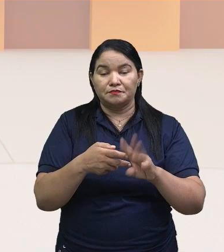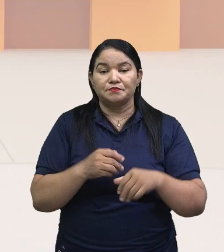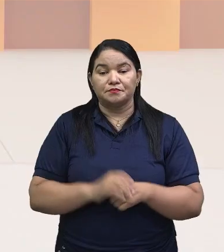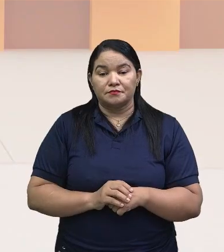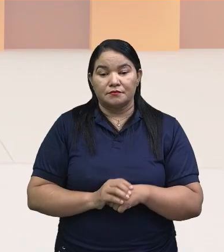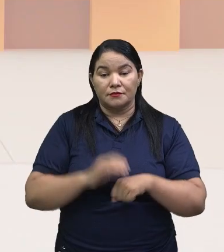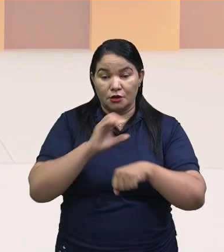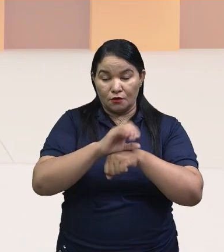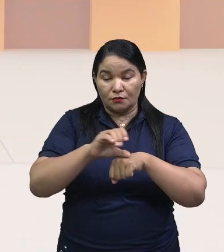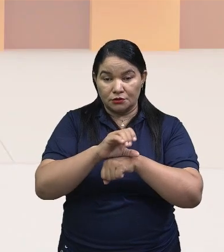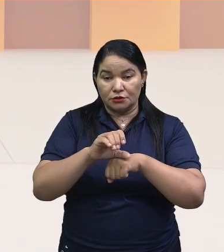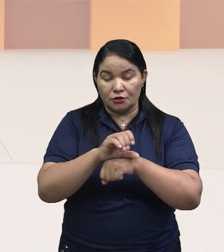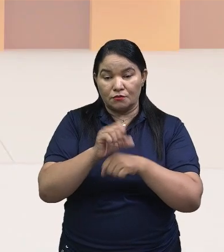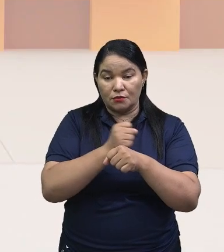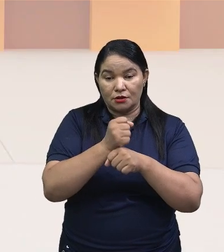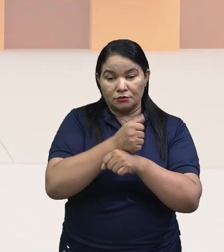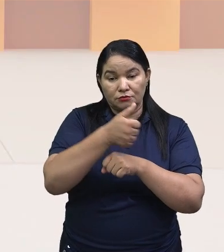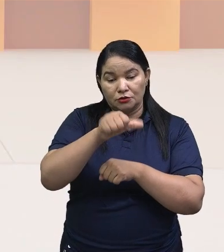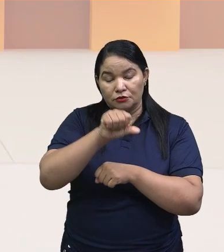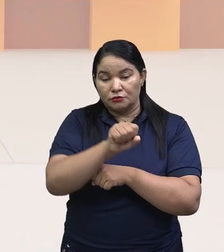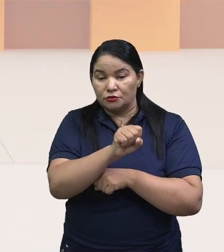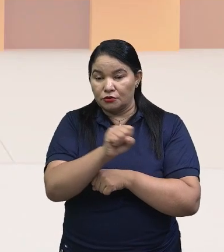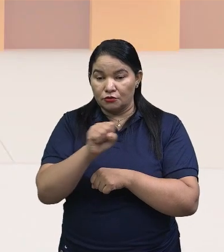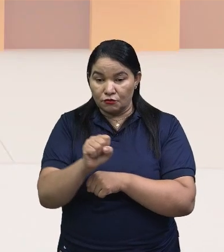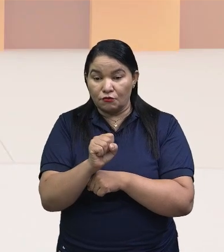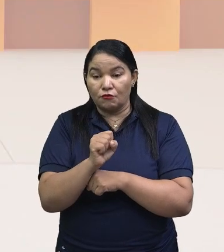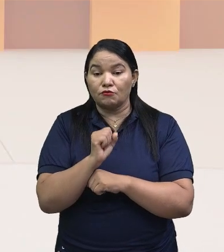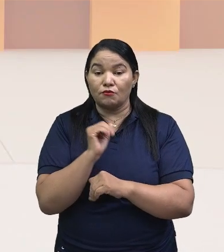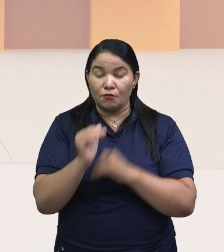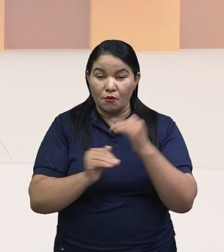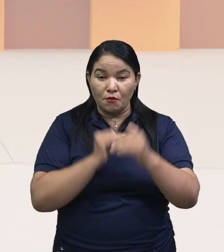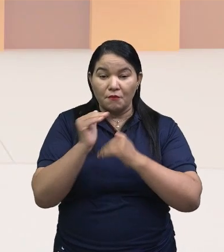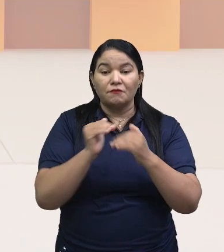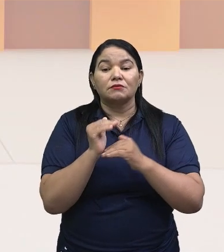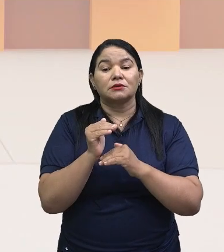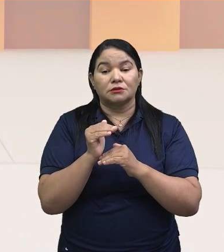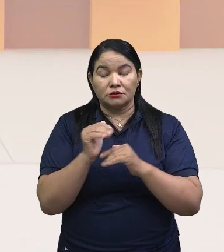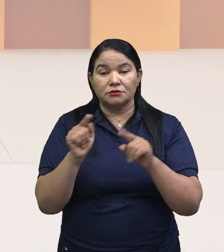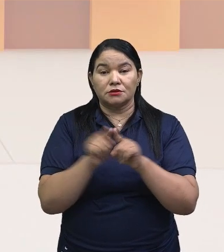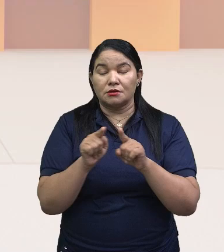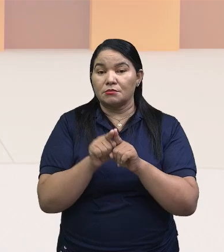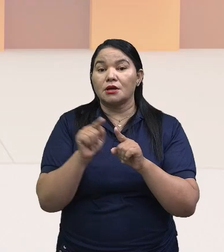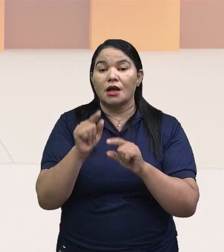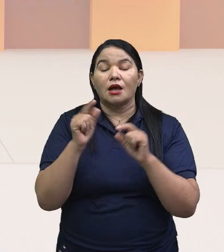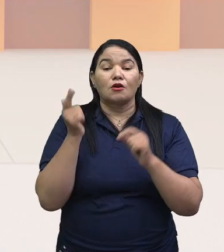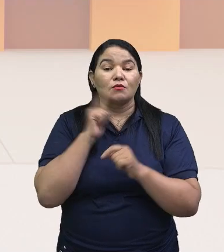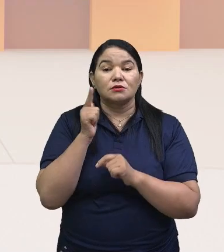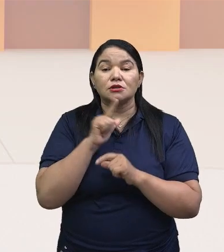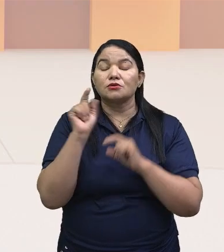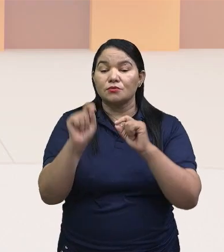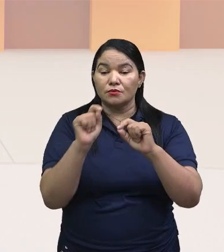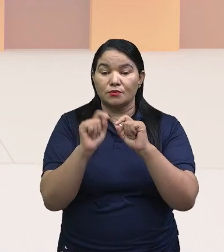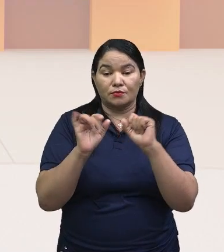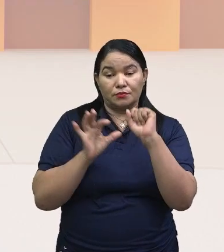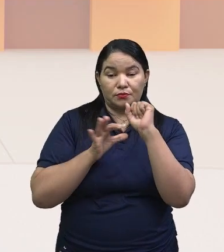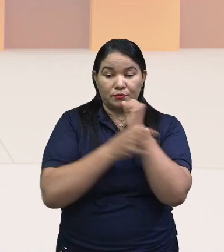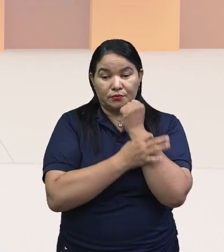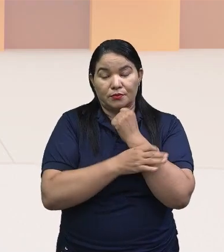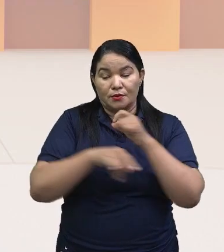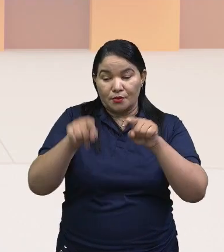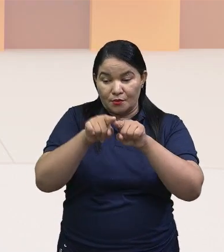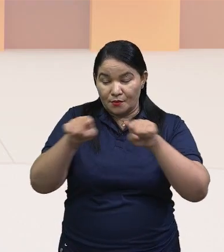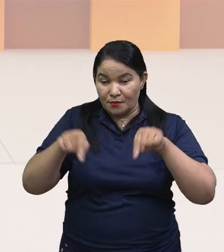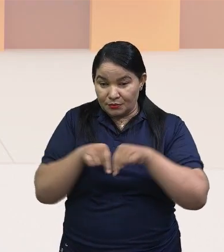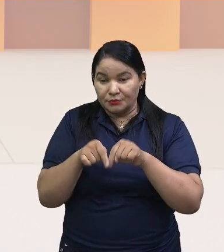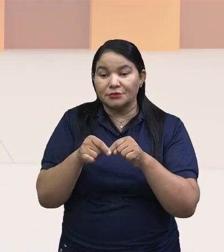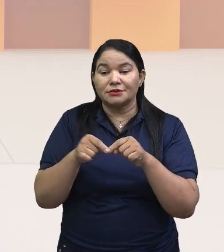de 1988, ela trouxe avanços bastante significativos. Ela vai garantir direito à terra e